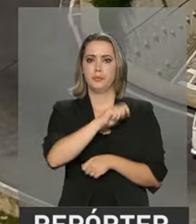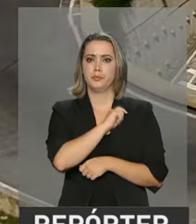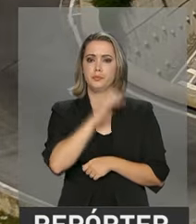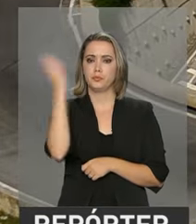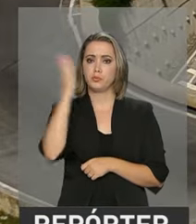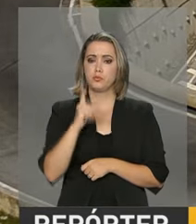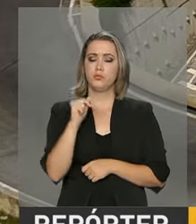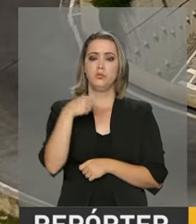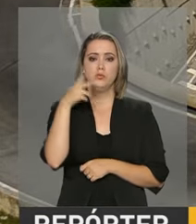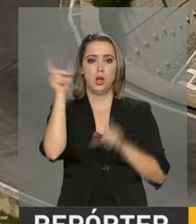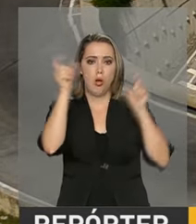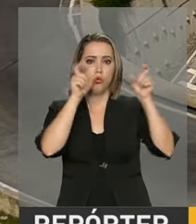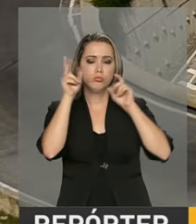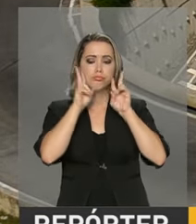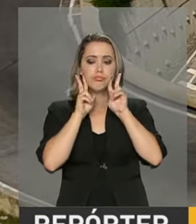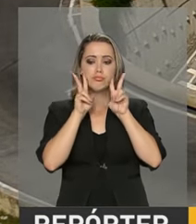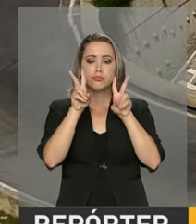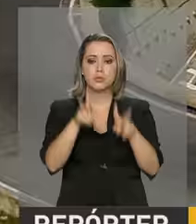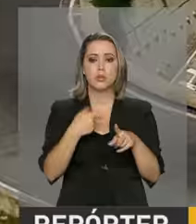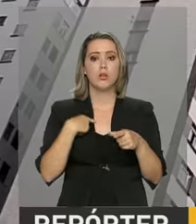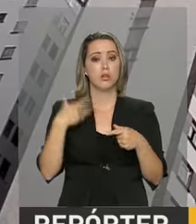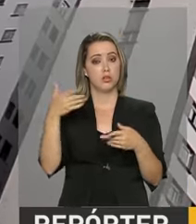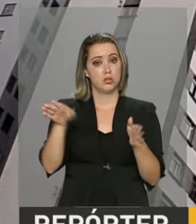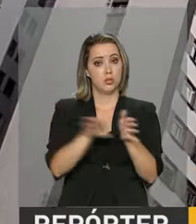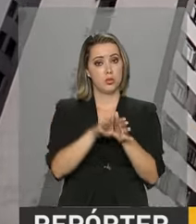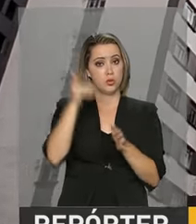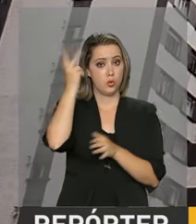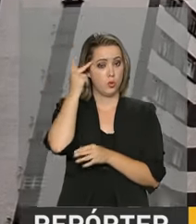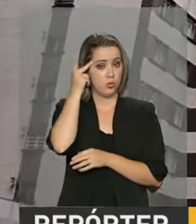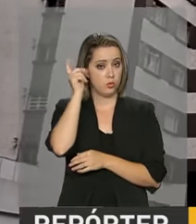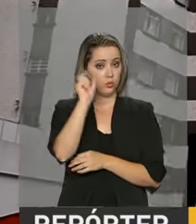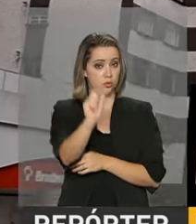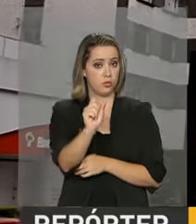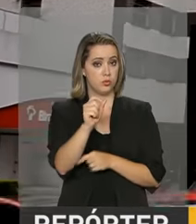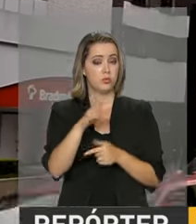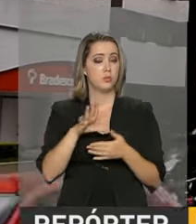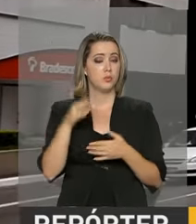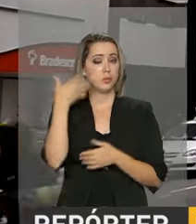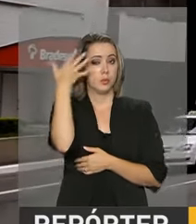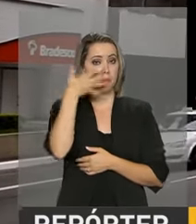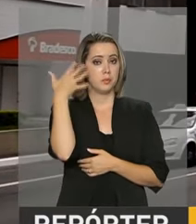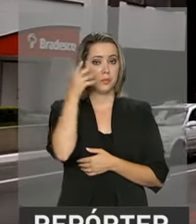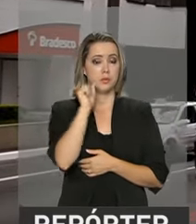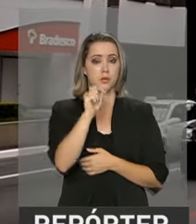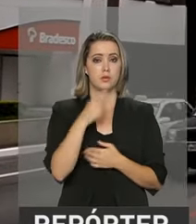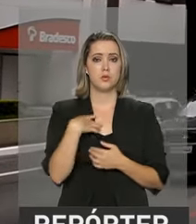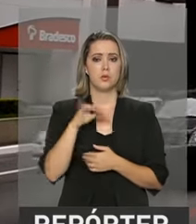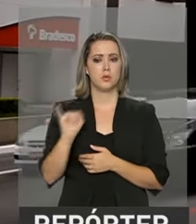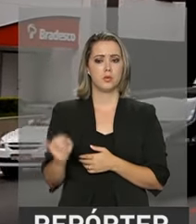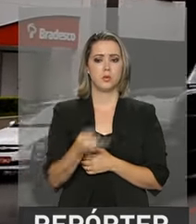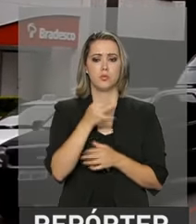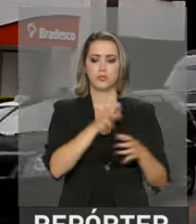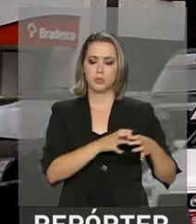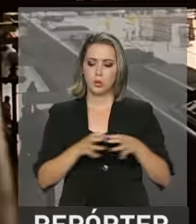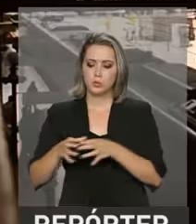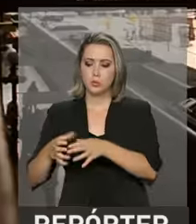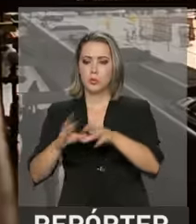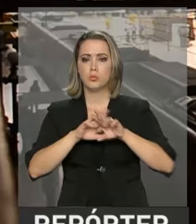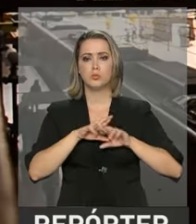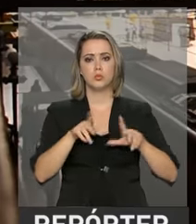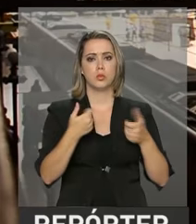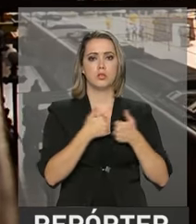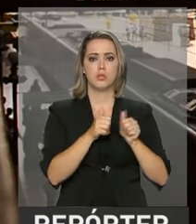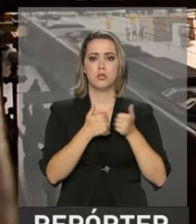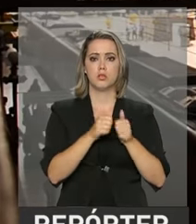e no olhar de quem atravessou o atlântico para participar do fórum empresarial brasil espanha as oportunidades estão em vários setores de